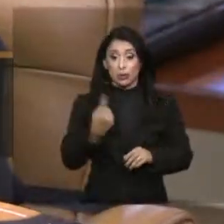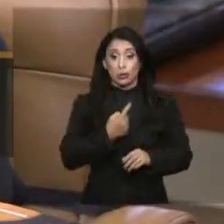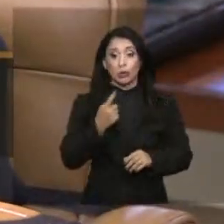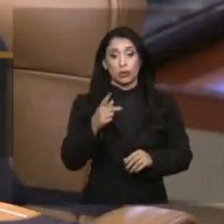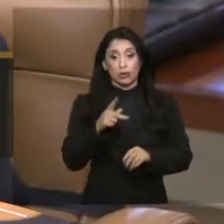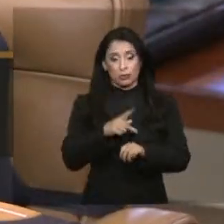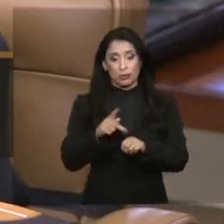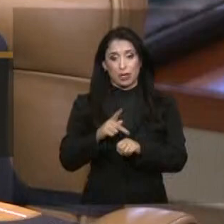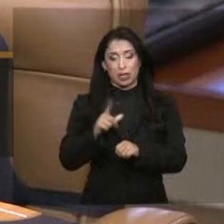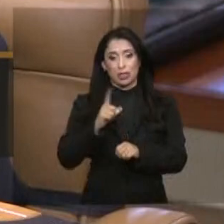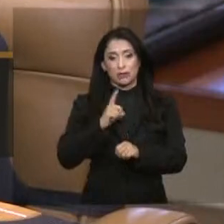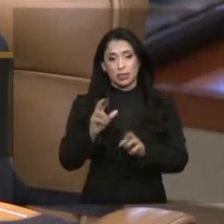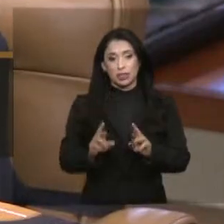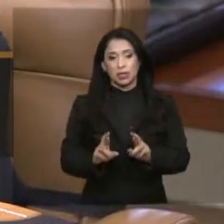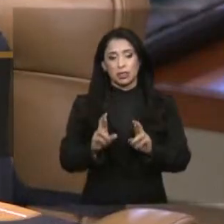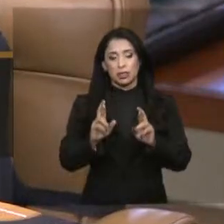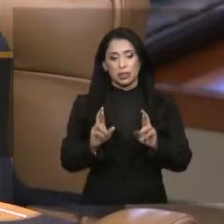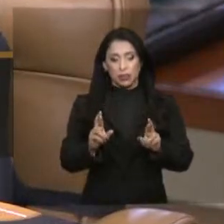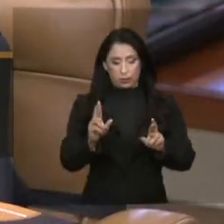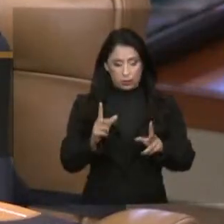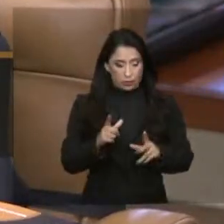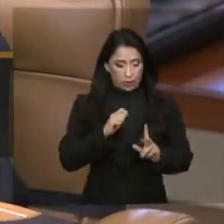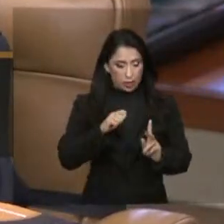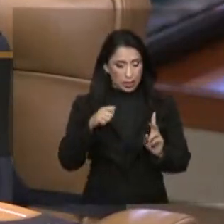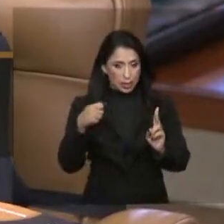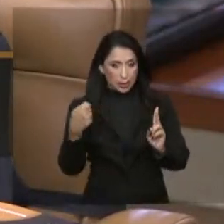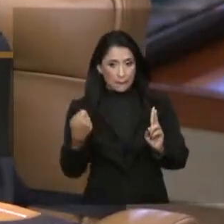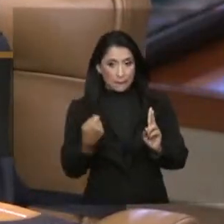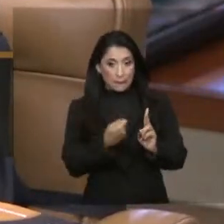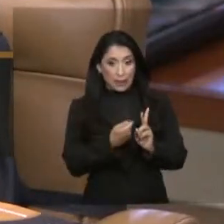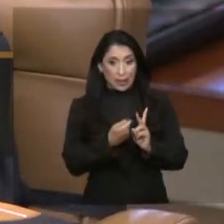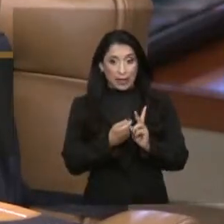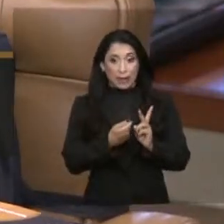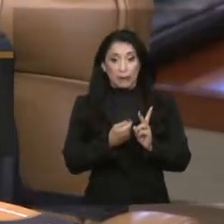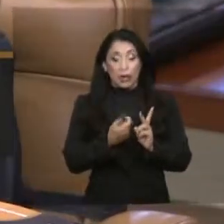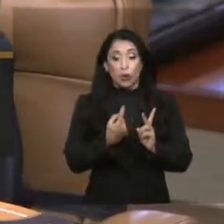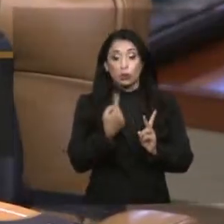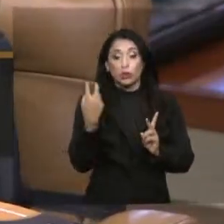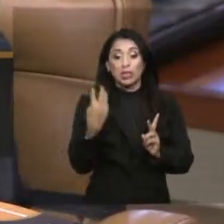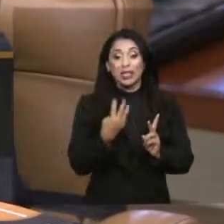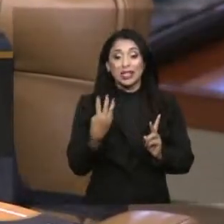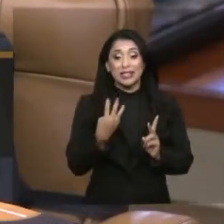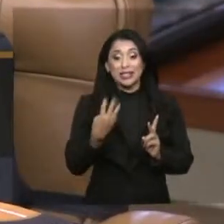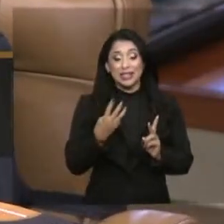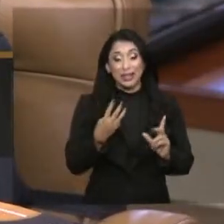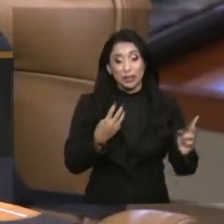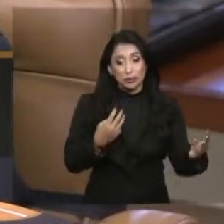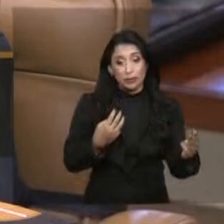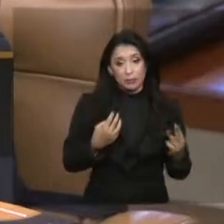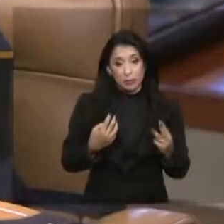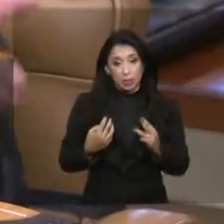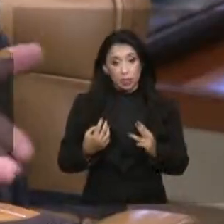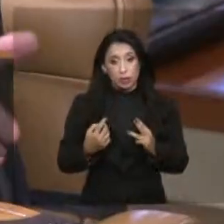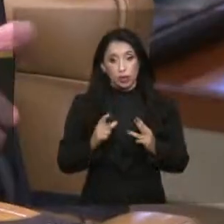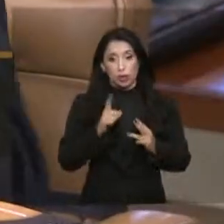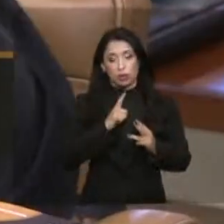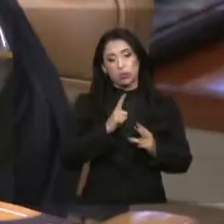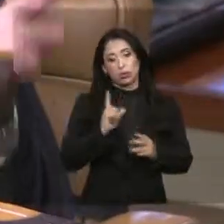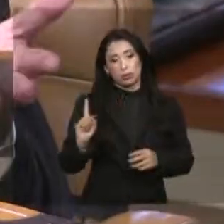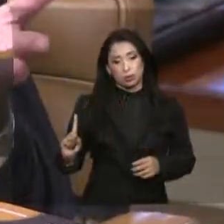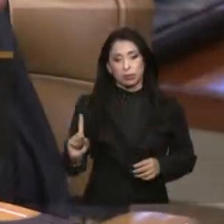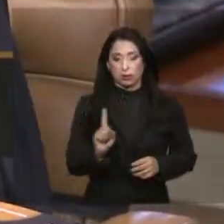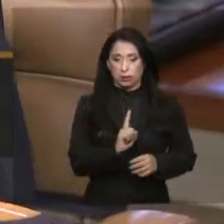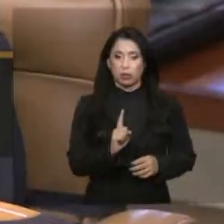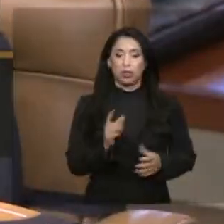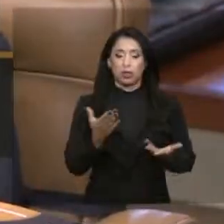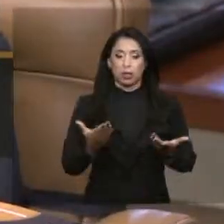a distinção entre parte e terceiro. Sim. Juridicamente interessado. A parte é o Estado requerente,